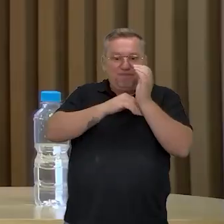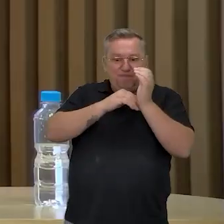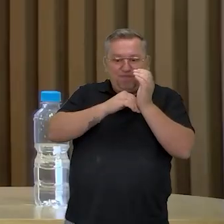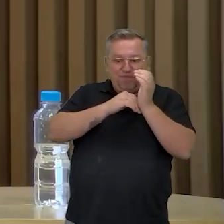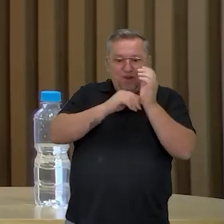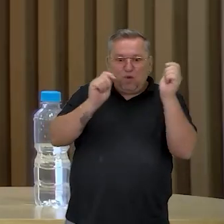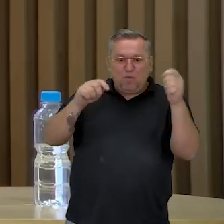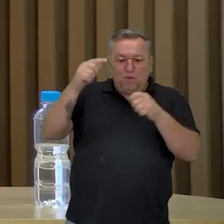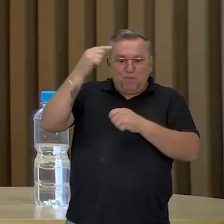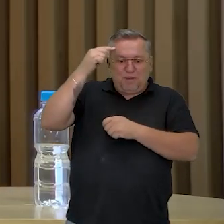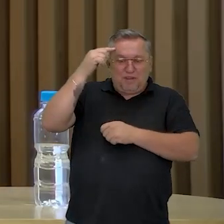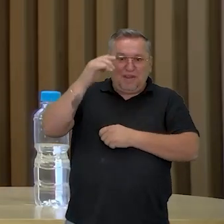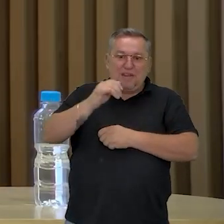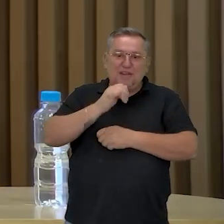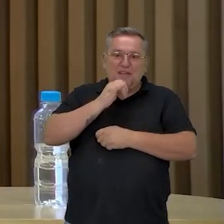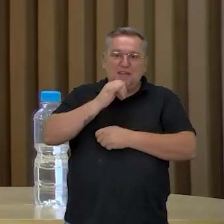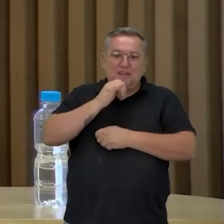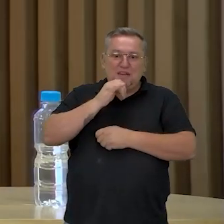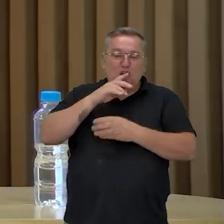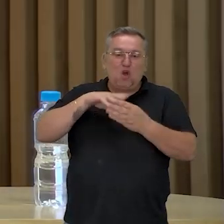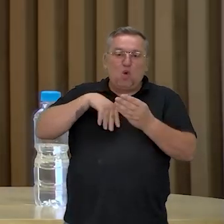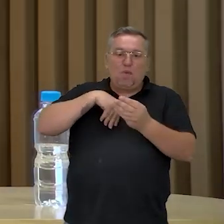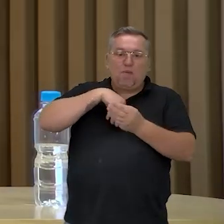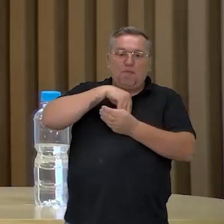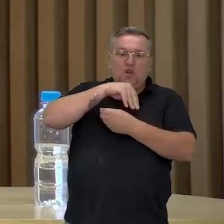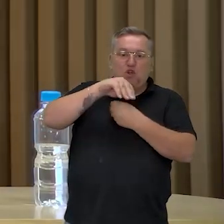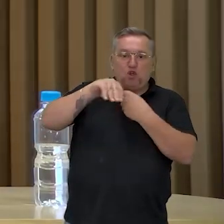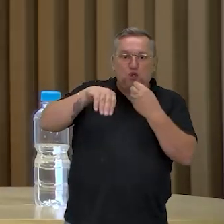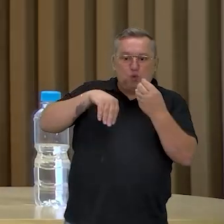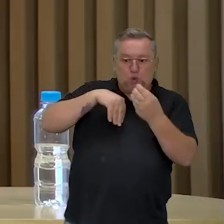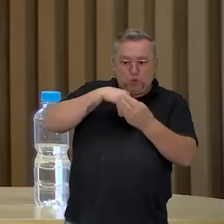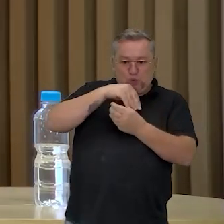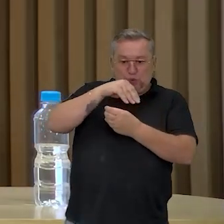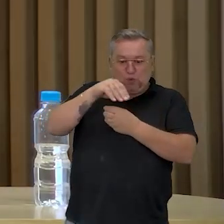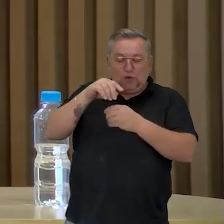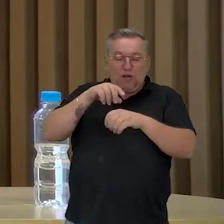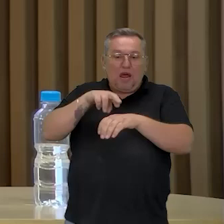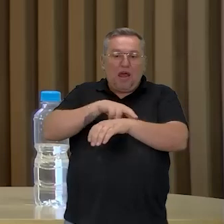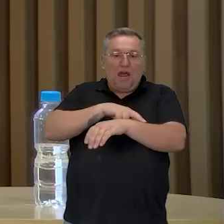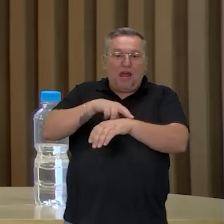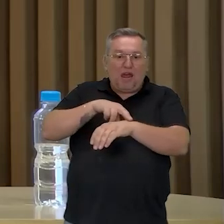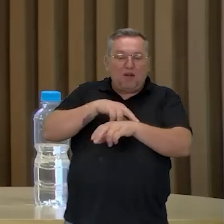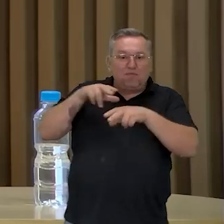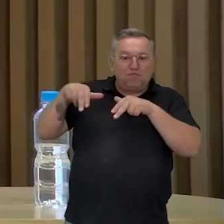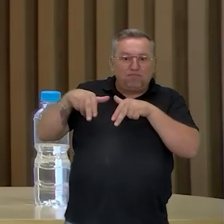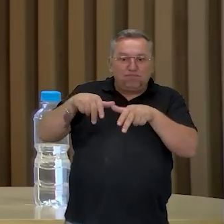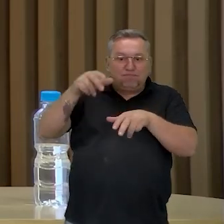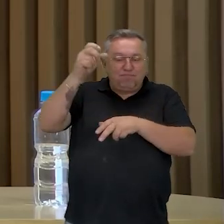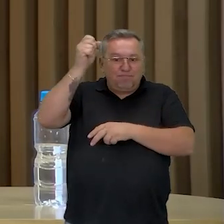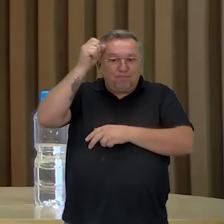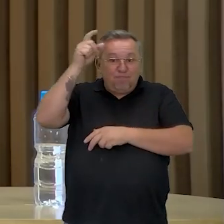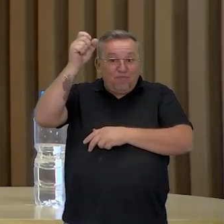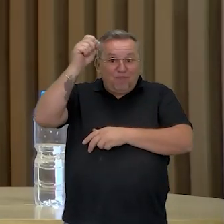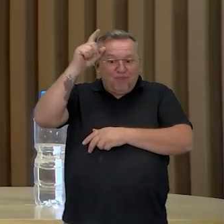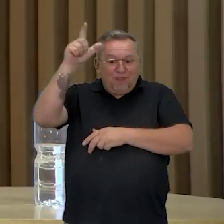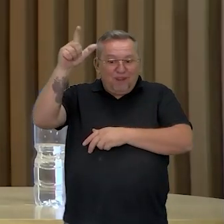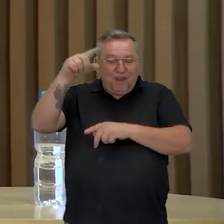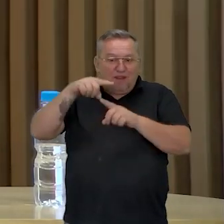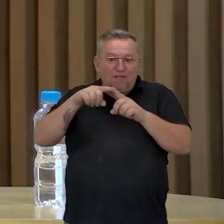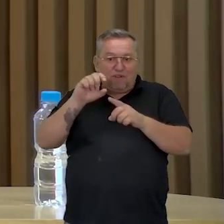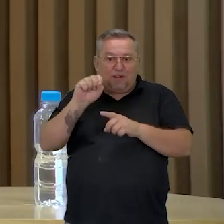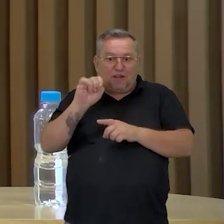pode pensar assim como uma grande mistura, né? Étnica, racial, cultural. Então, quando a gente fala de